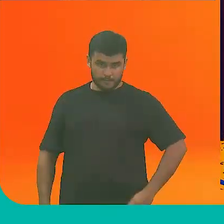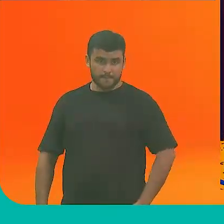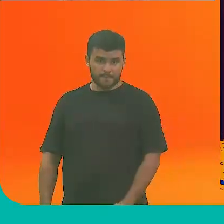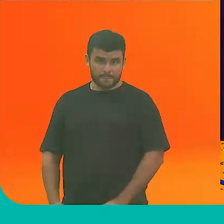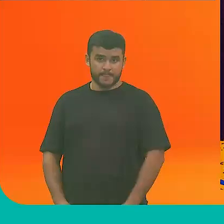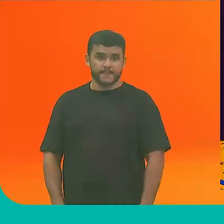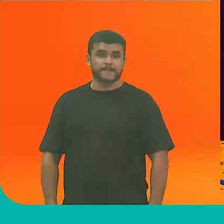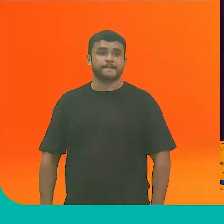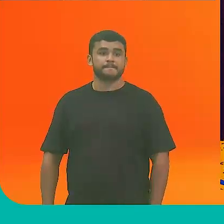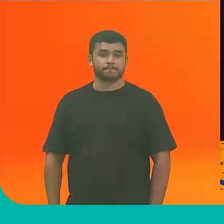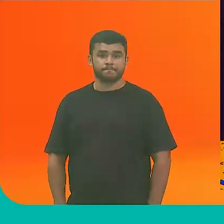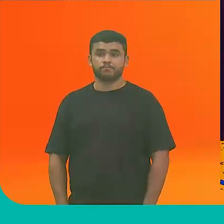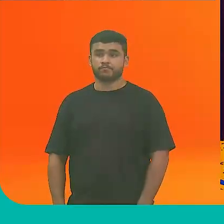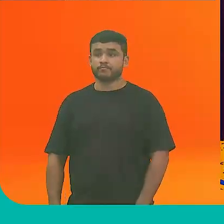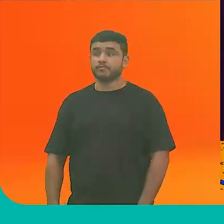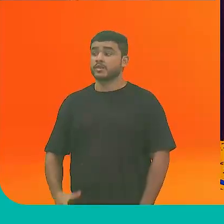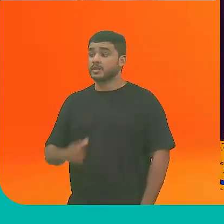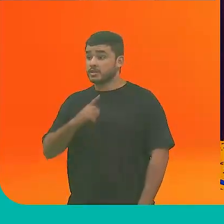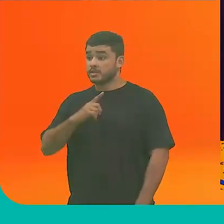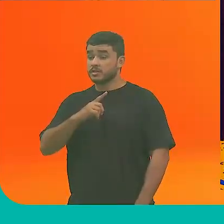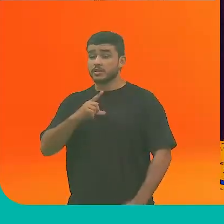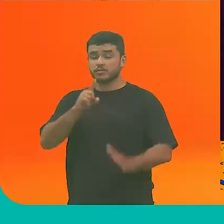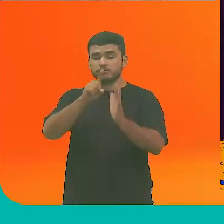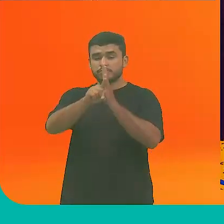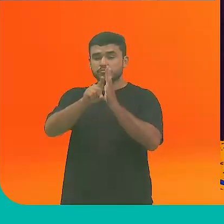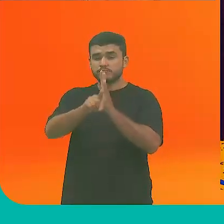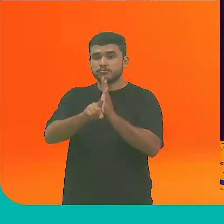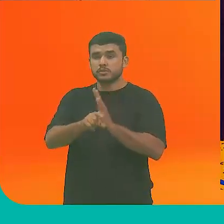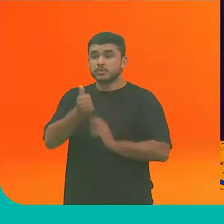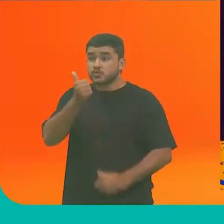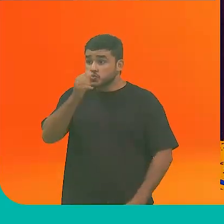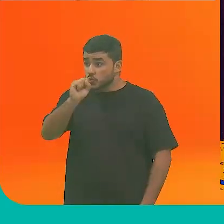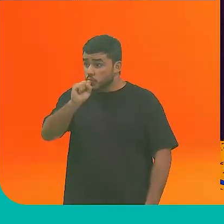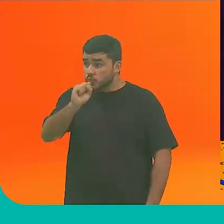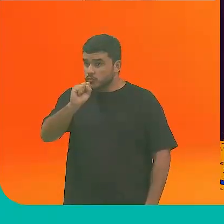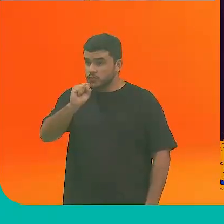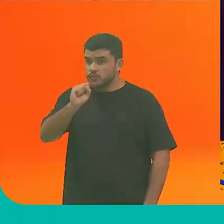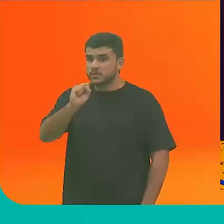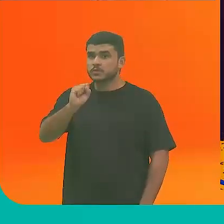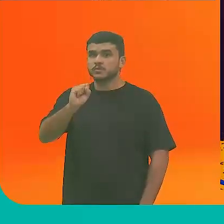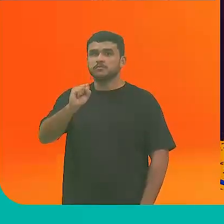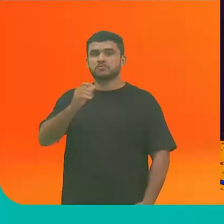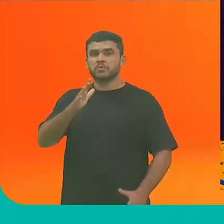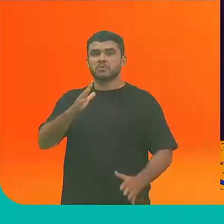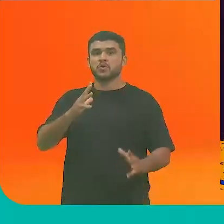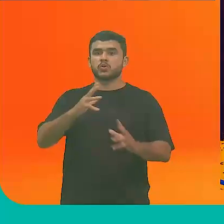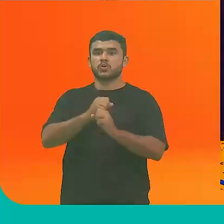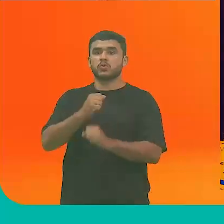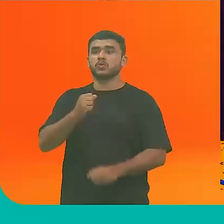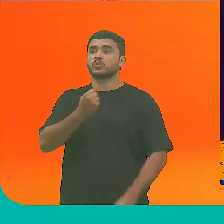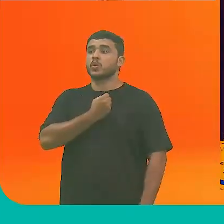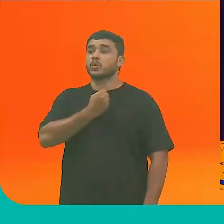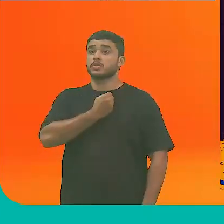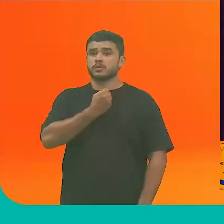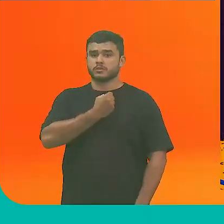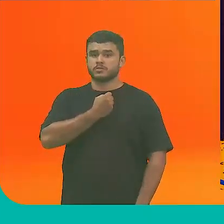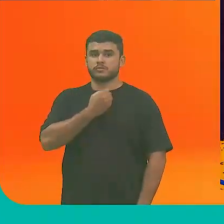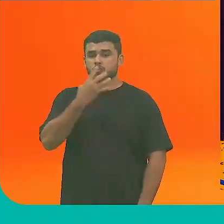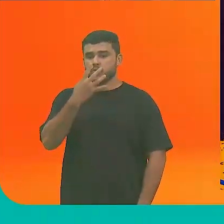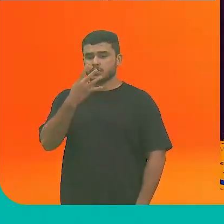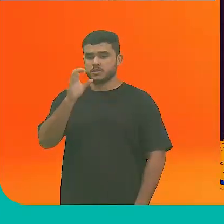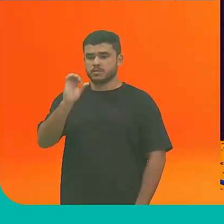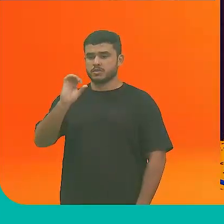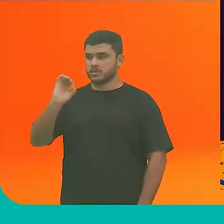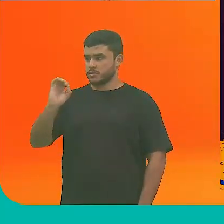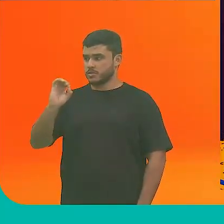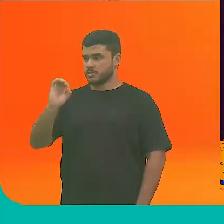acertos, tirando 460. Por quê? Porque ele errou as questões fáceis e acertou